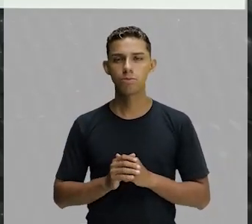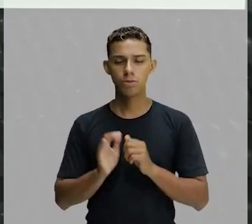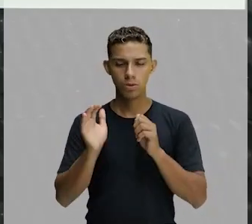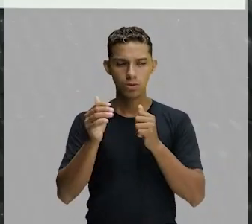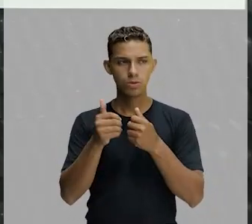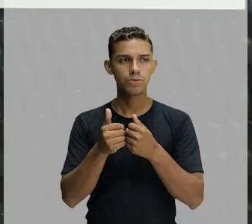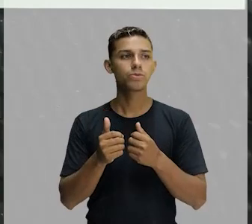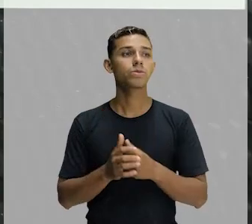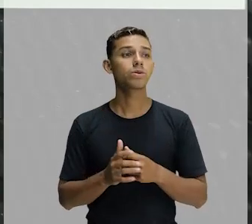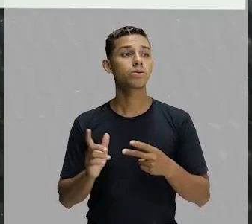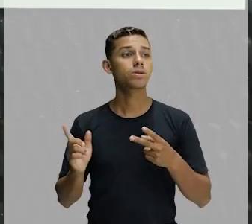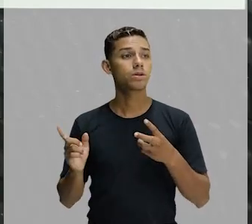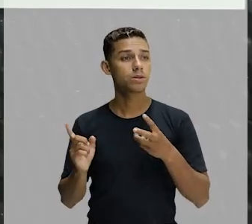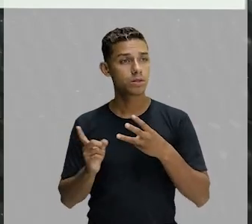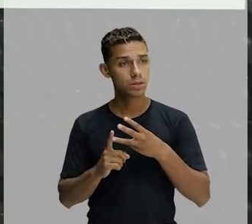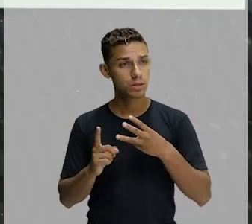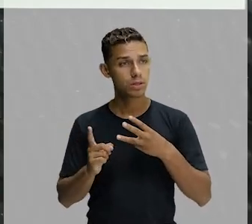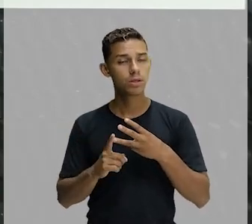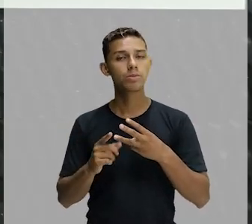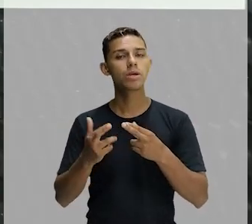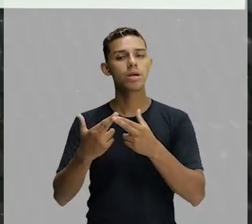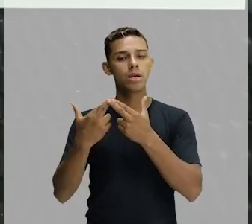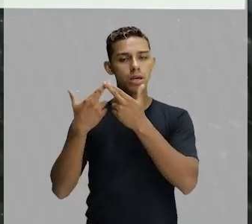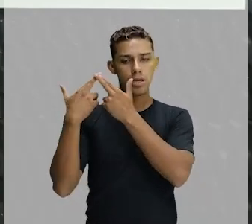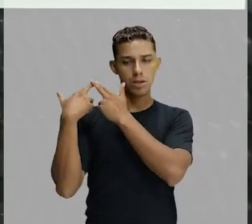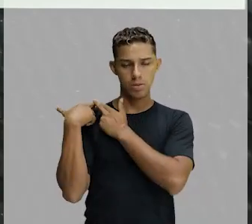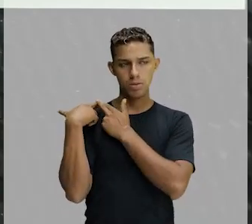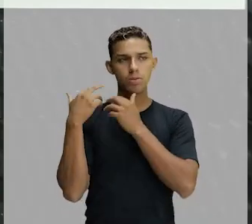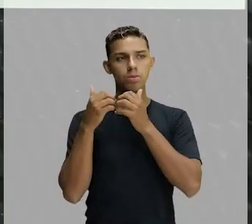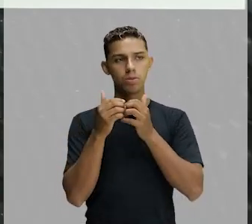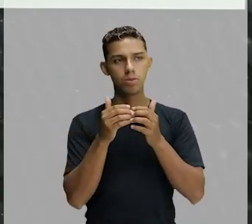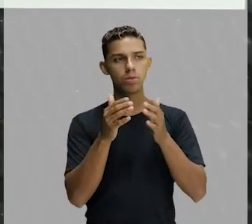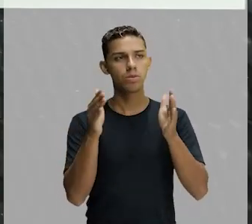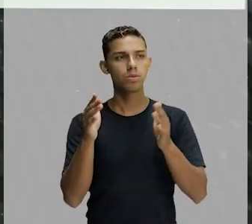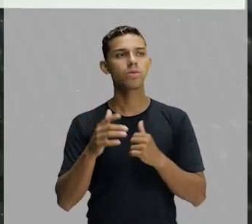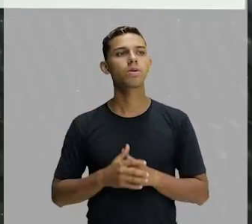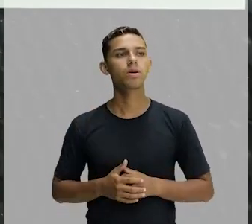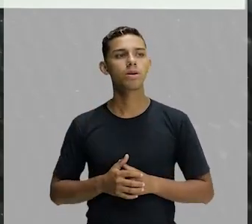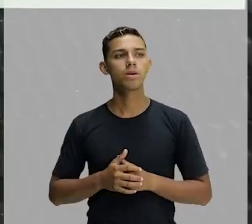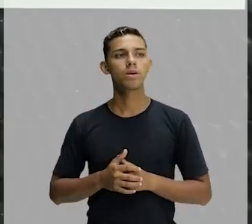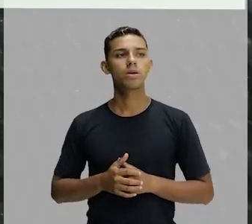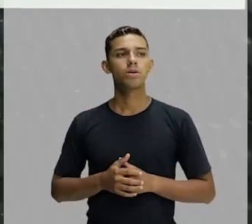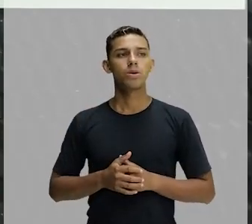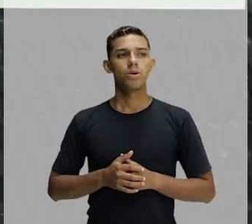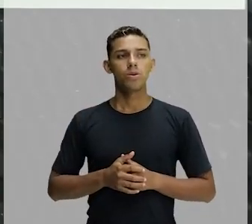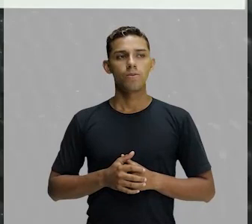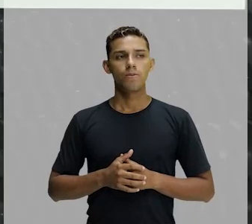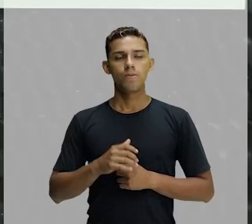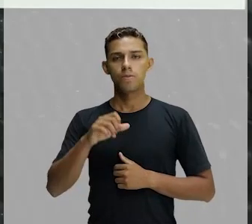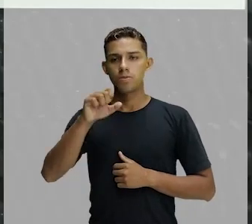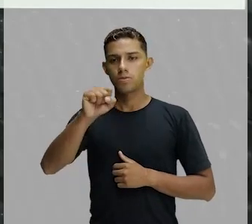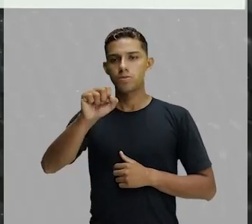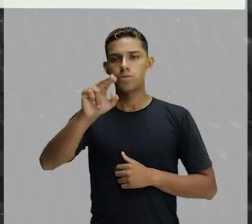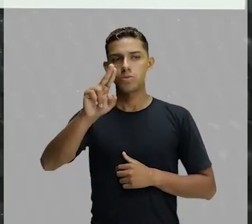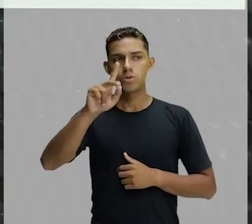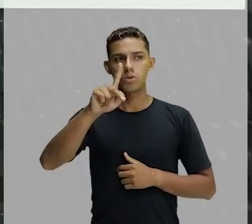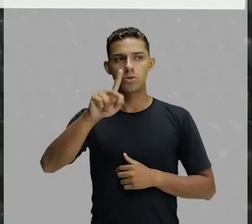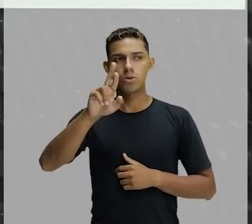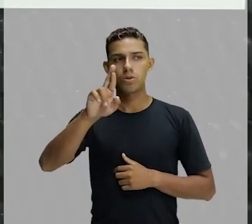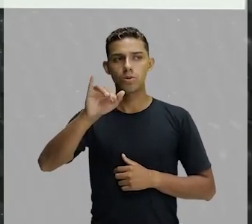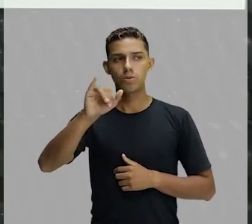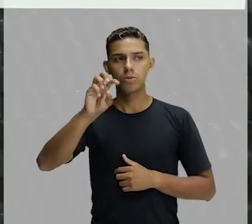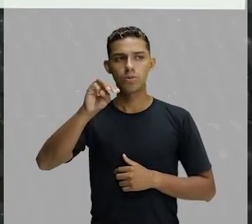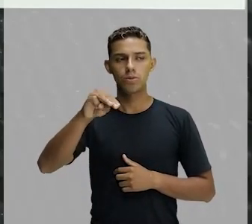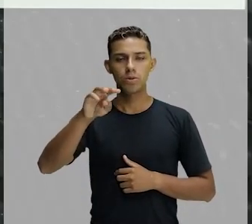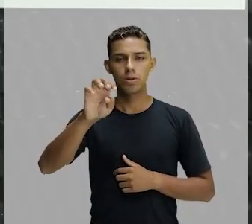Um outro fator que é responsável pela abertura dos estômatos é o suprimento hídrico.